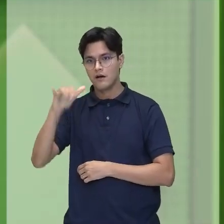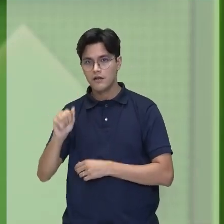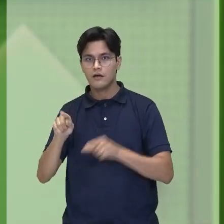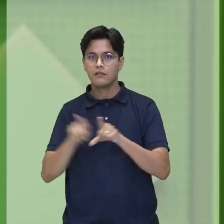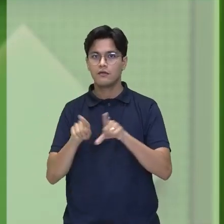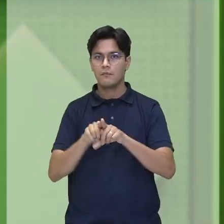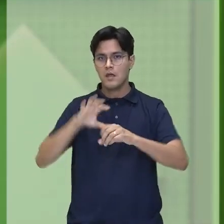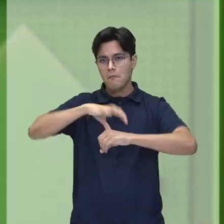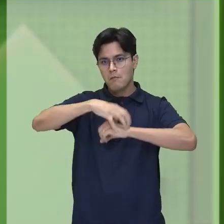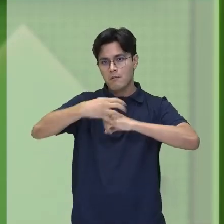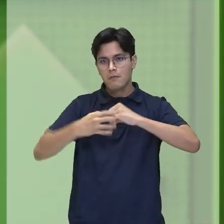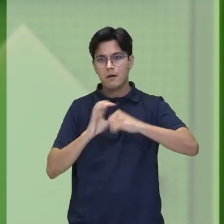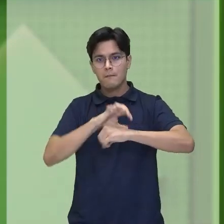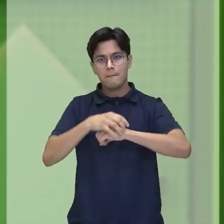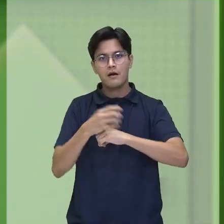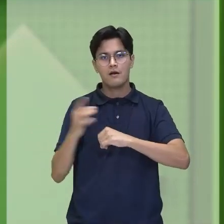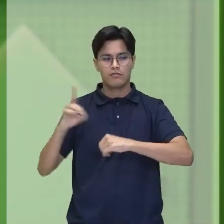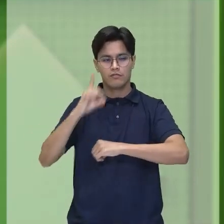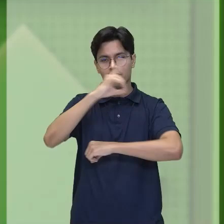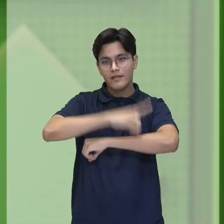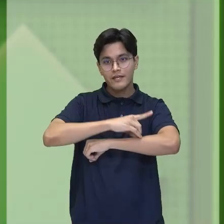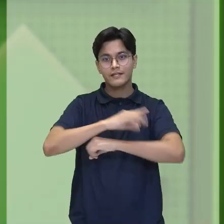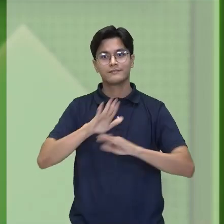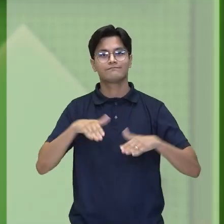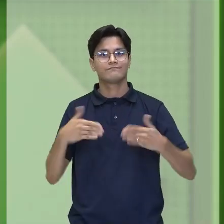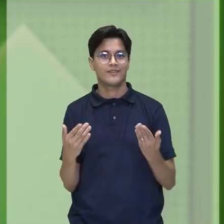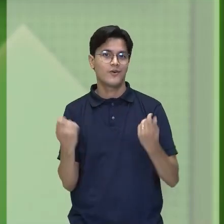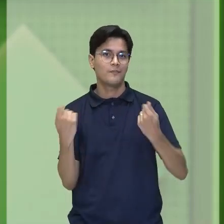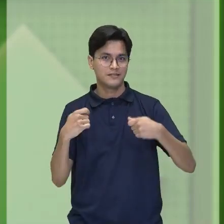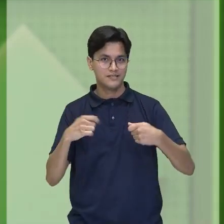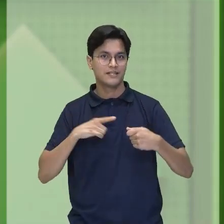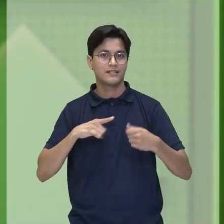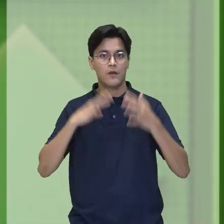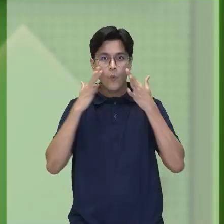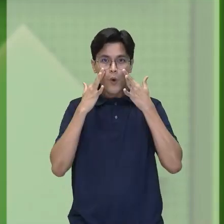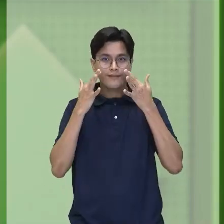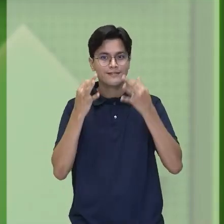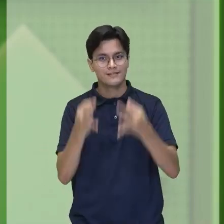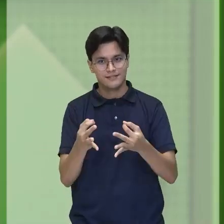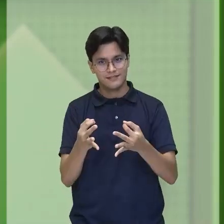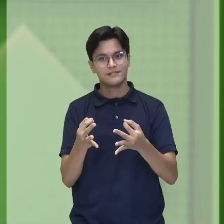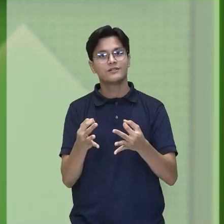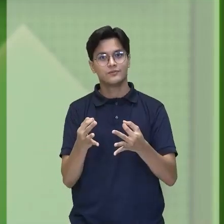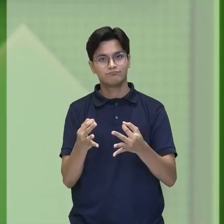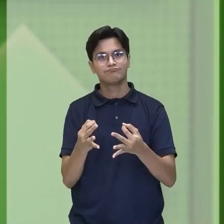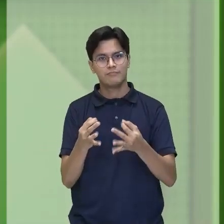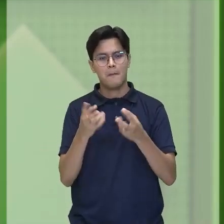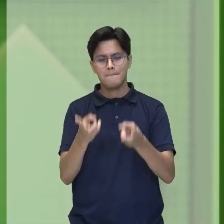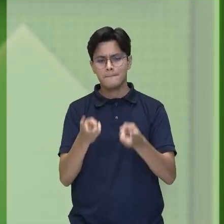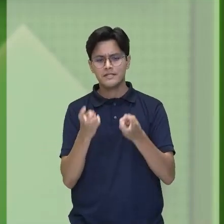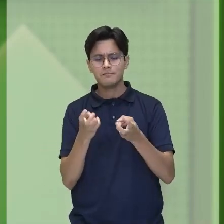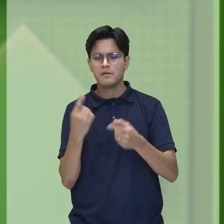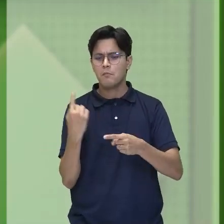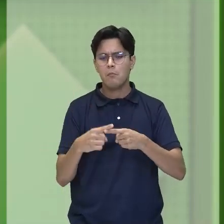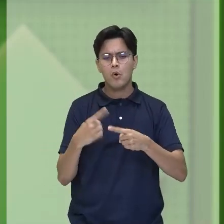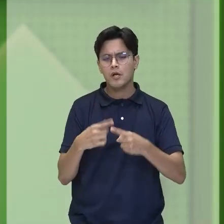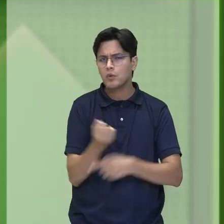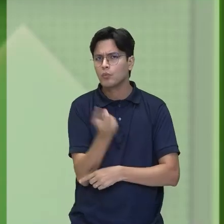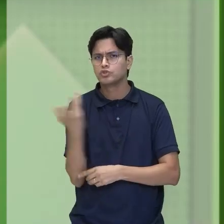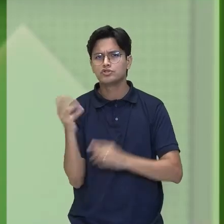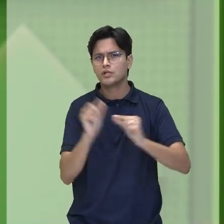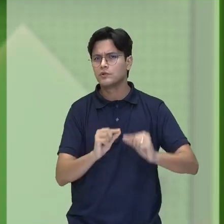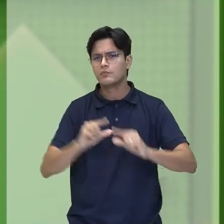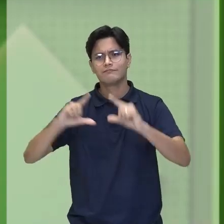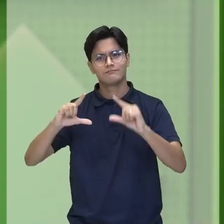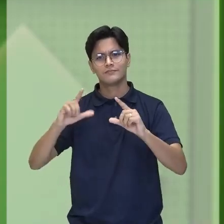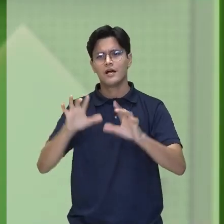necessário ter um cuidado, né, um olhar diferenciado para as condições que podem estar favorecendo o surgimento dessas